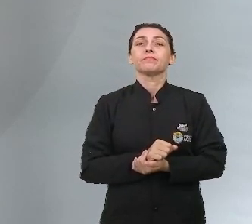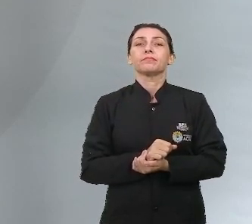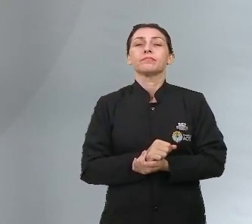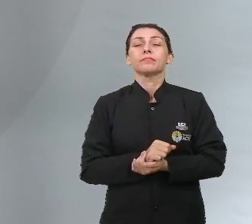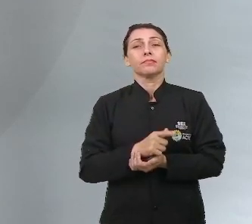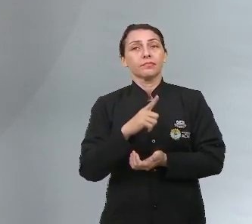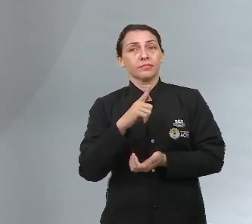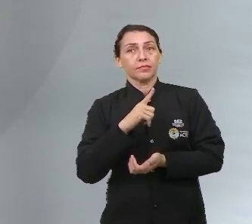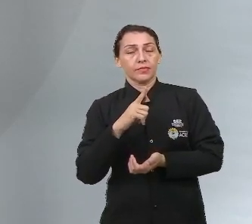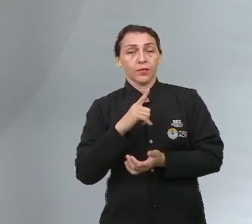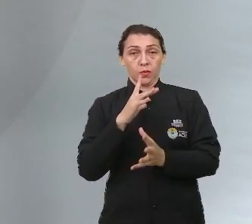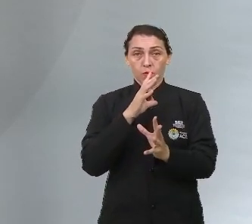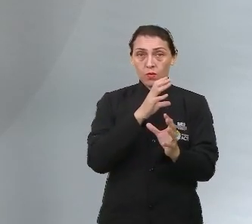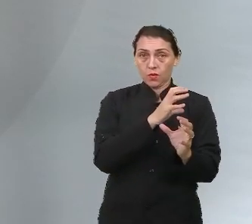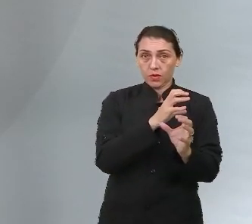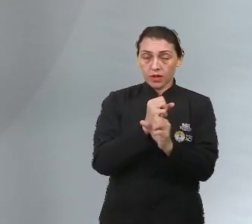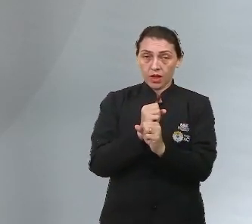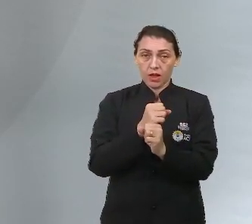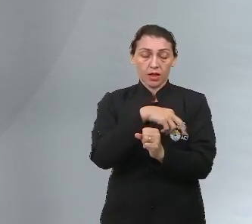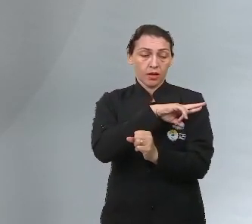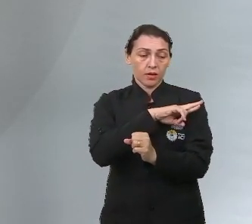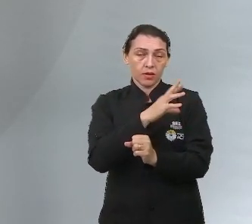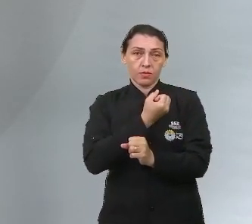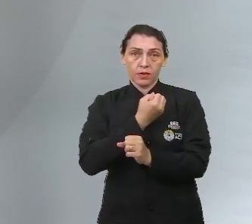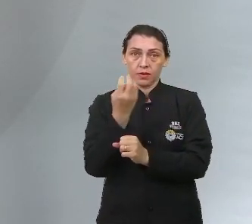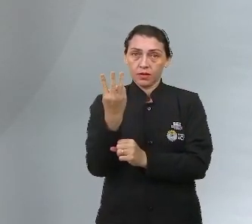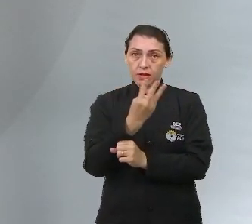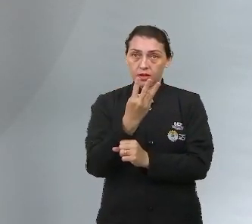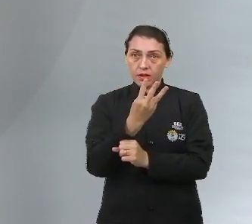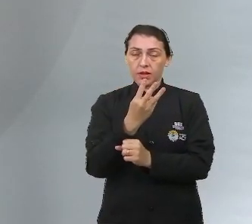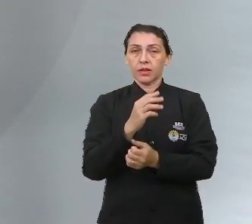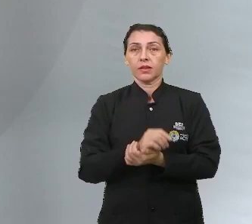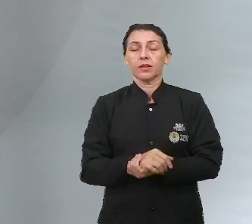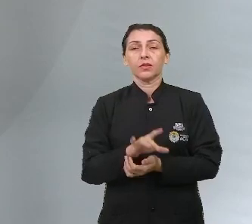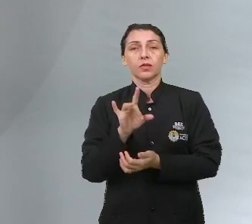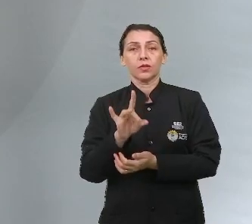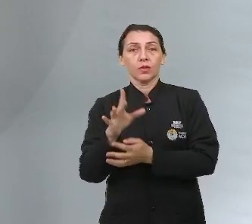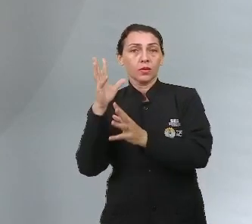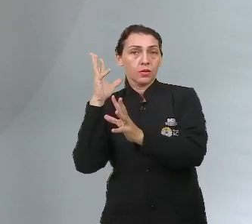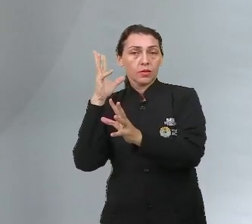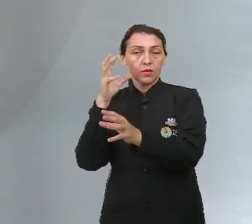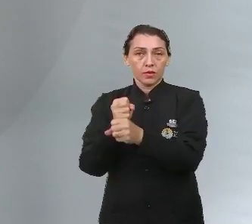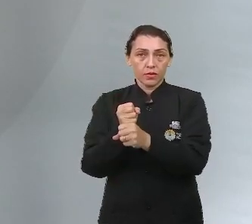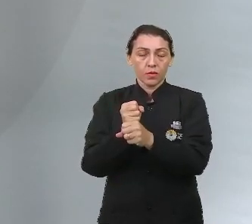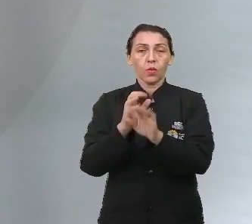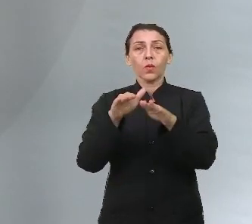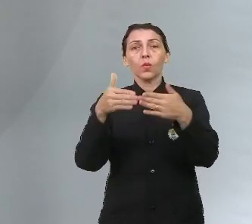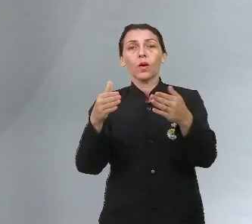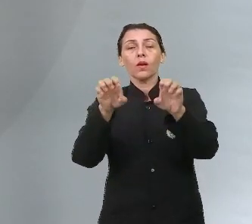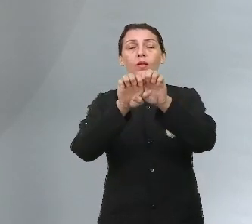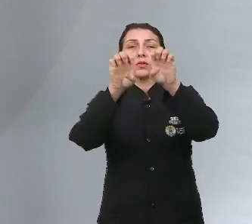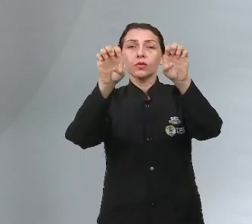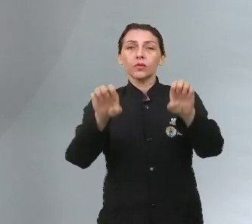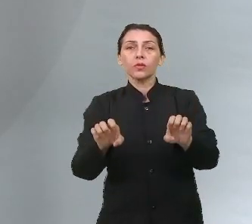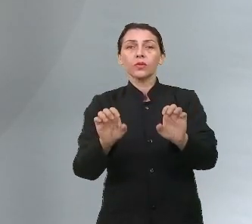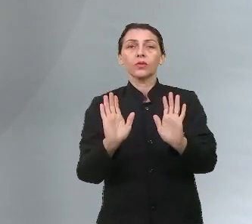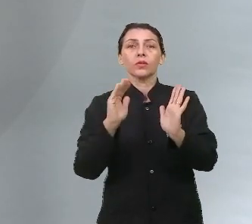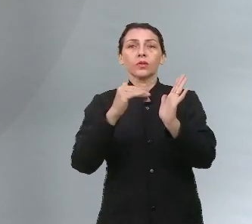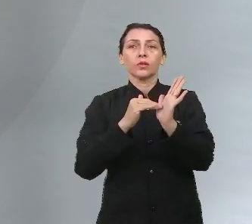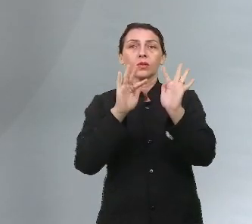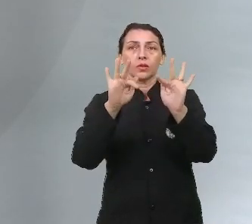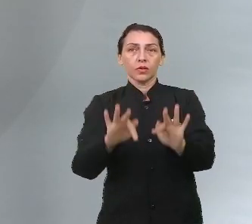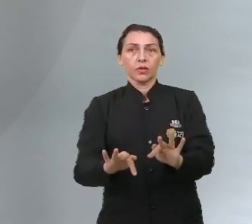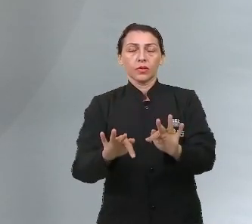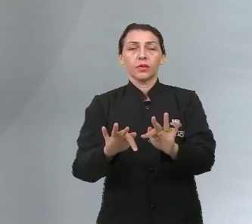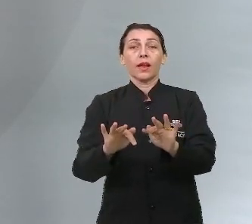ser contabilizado lá na competência de número 3. Então, só para recapitular, qual é a estrutura da conclusão?